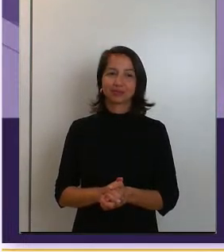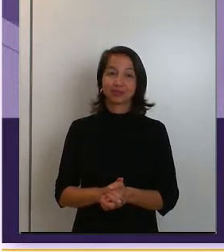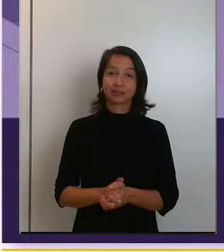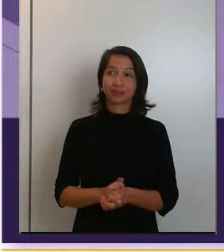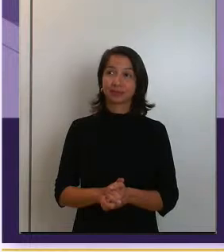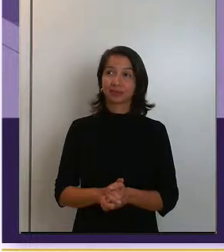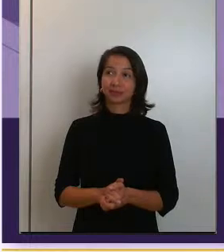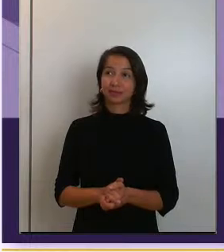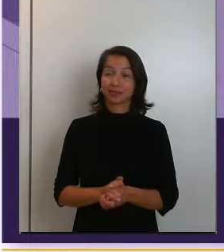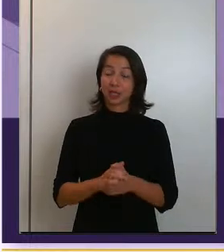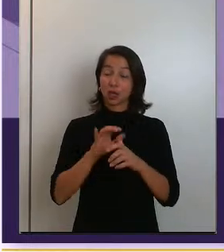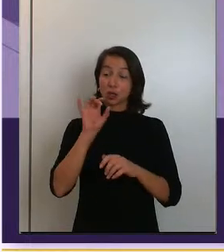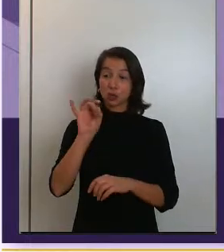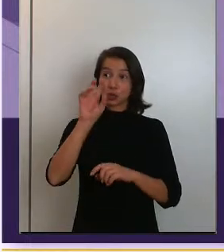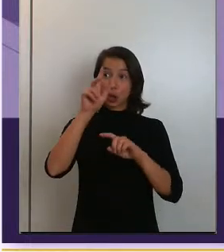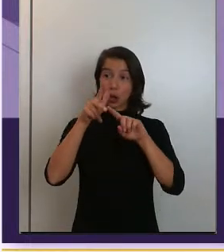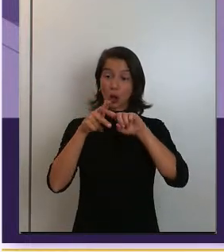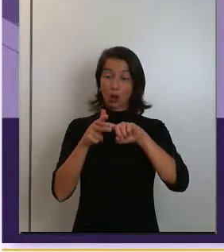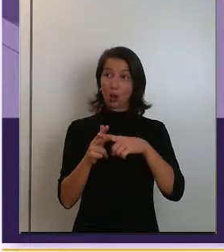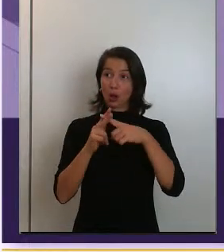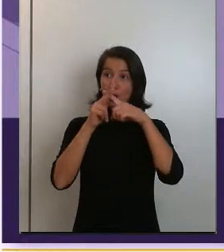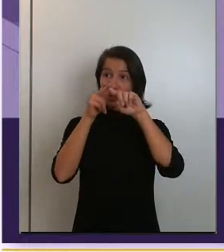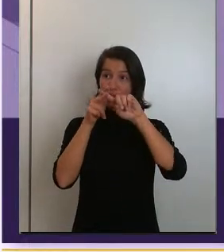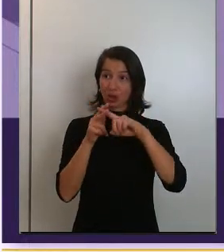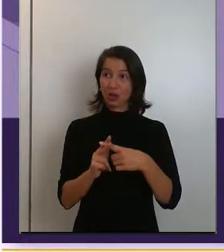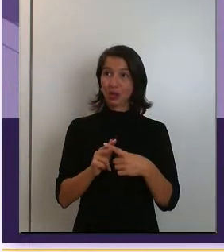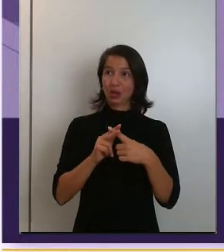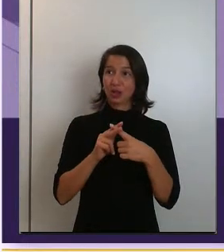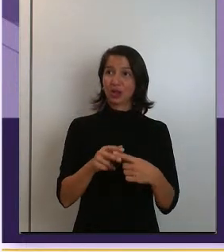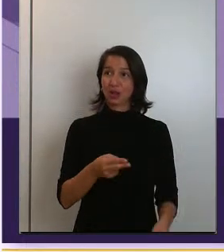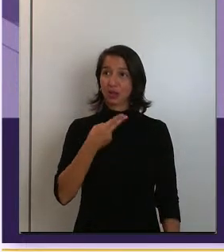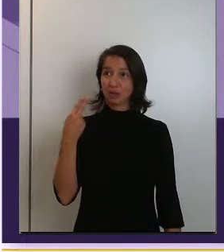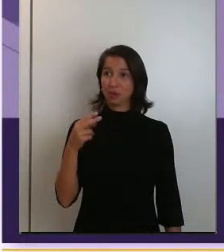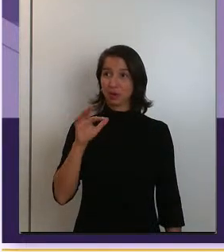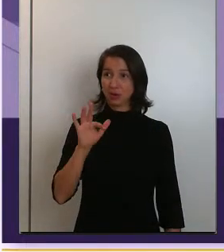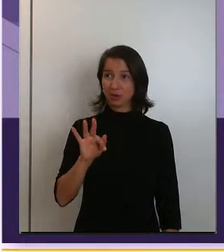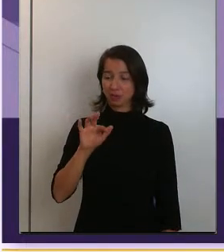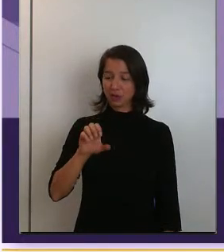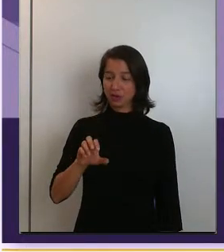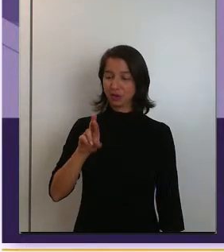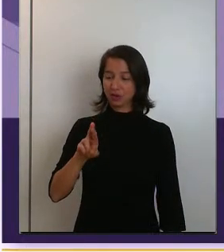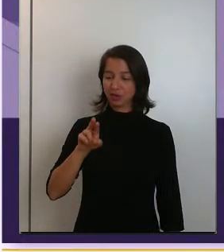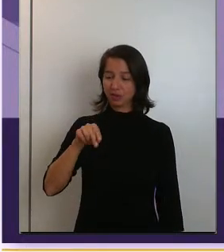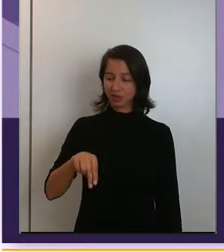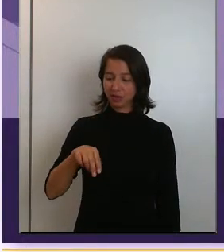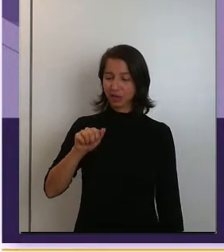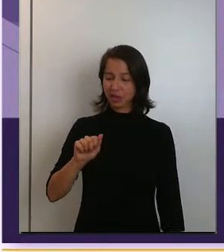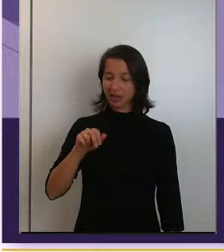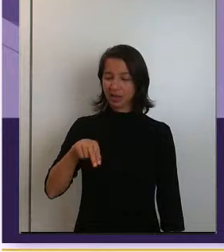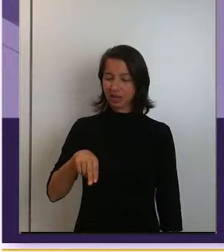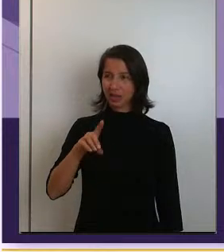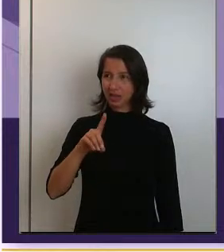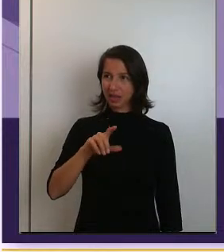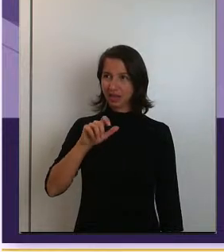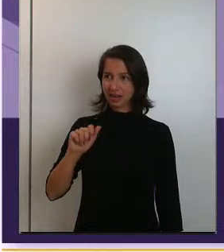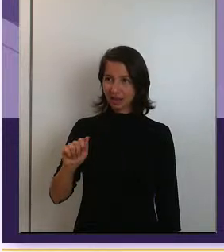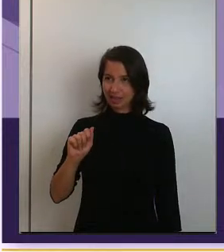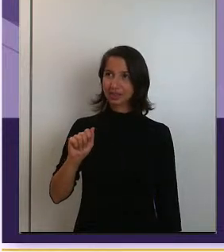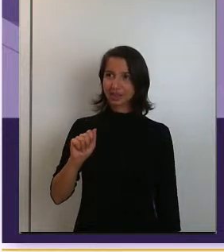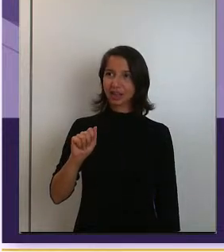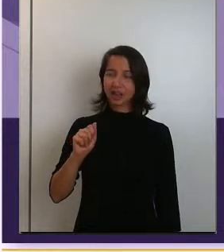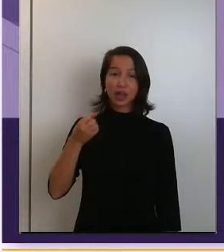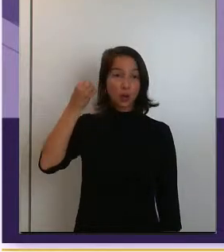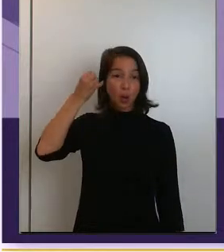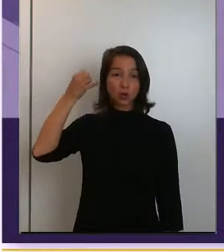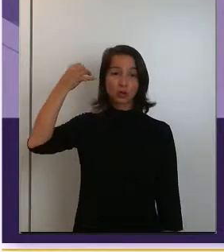Só uma pequena correção, né? Meu nome é Fernanda Pereira Barbosa. Eu vou iniciar minha fala com a minha autodescrição. Eu sou uma